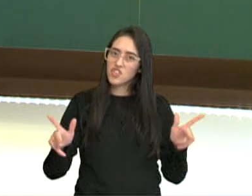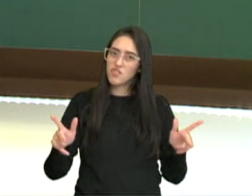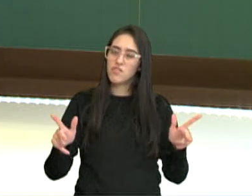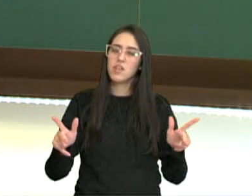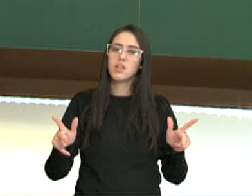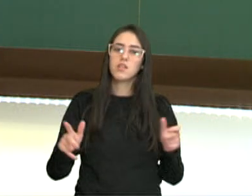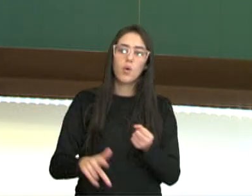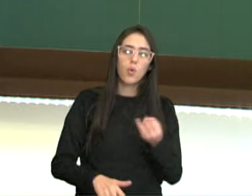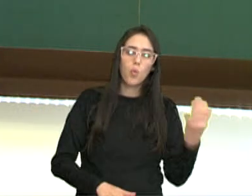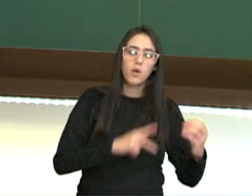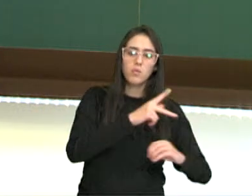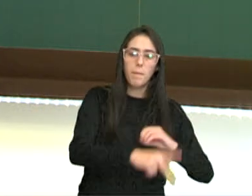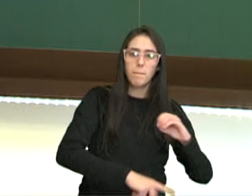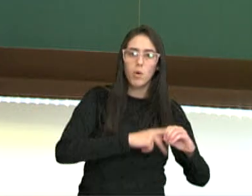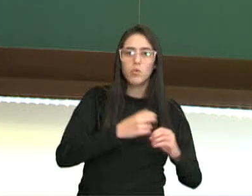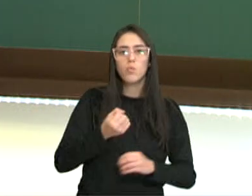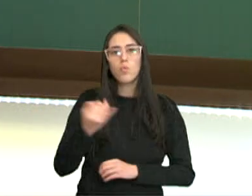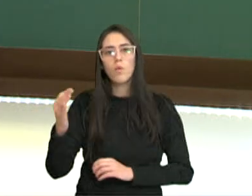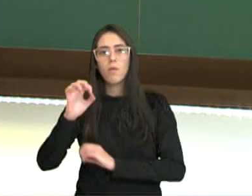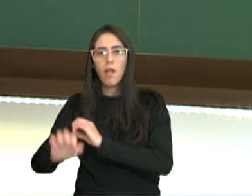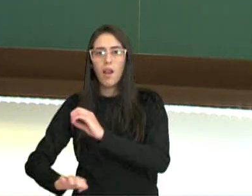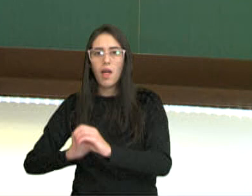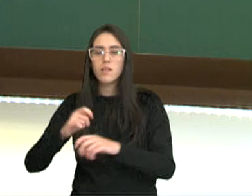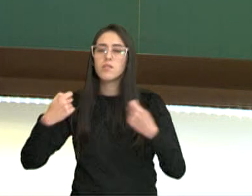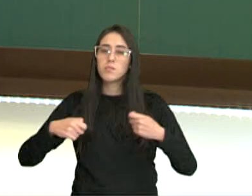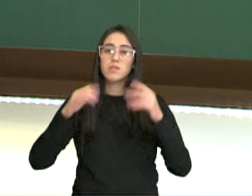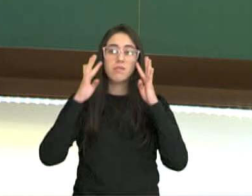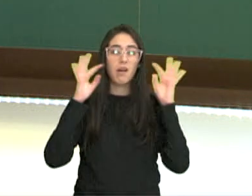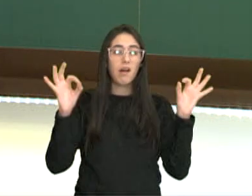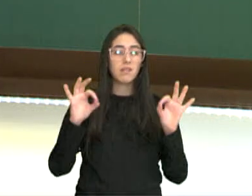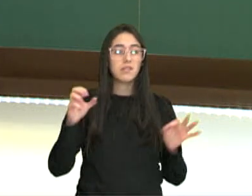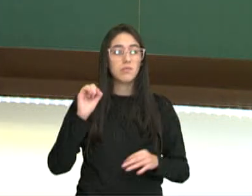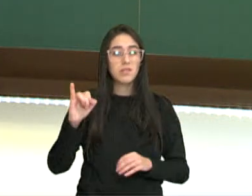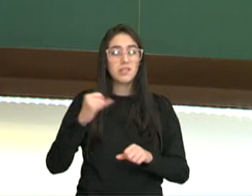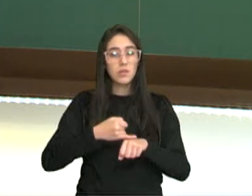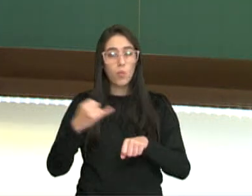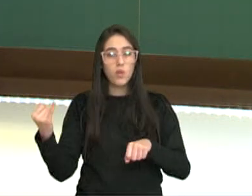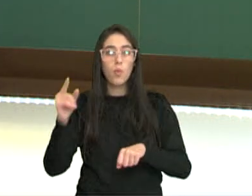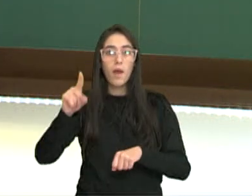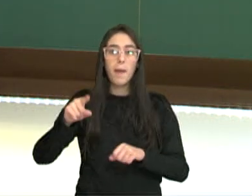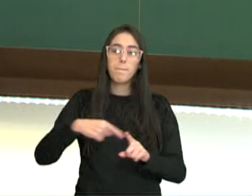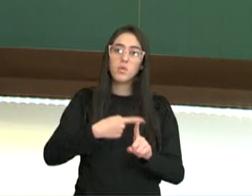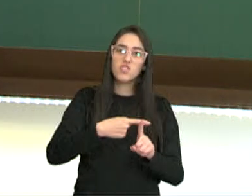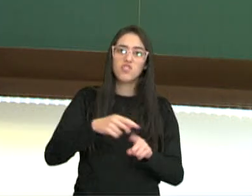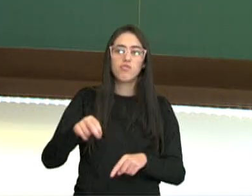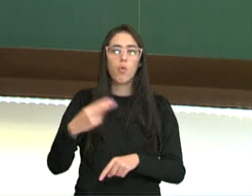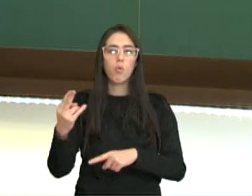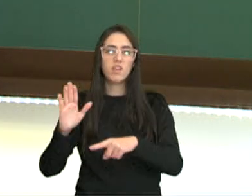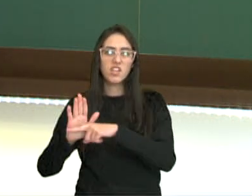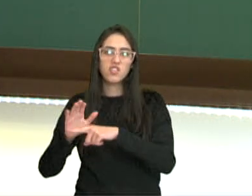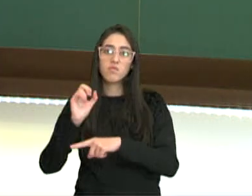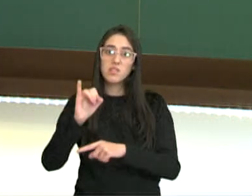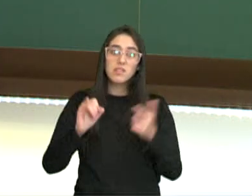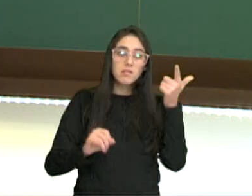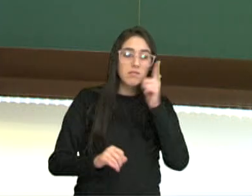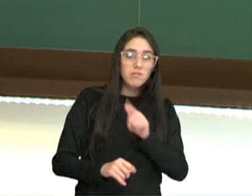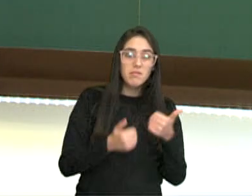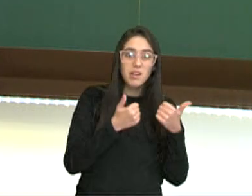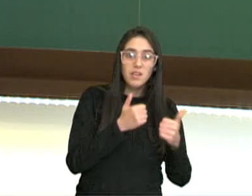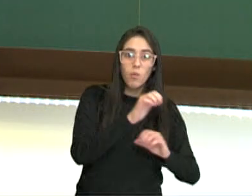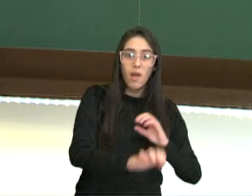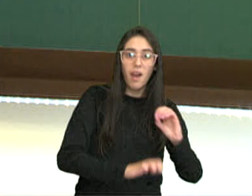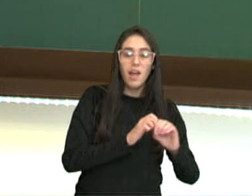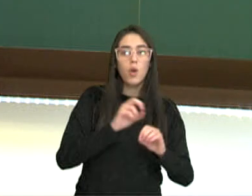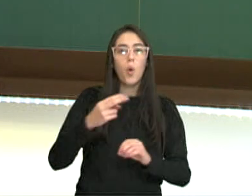de prótons e de elétrons. Aí eu tenho que prestar atenção se o meu íon é positivo ou negativo, se ele perdeu ou se ele ganhou